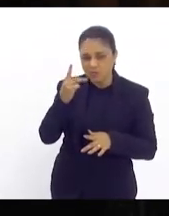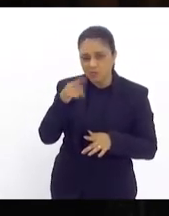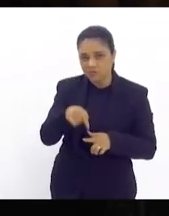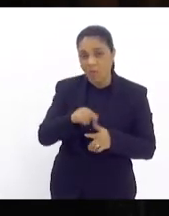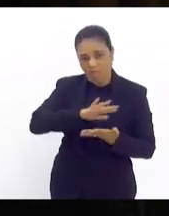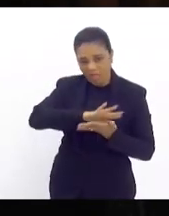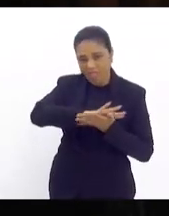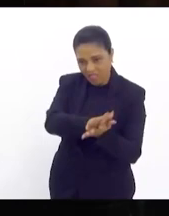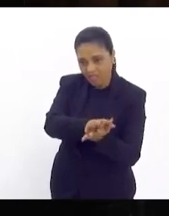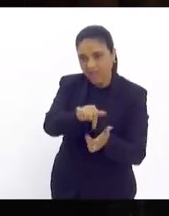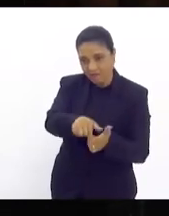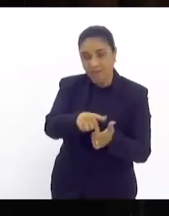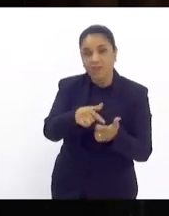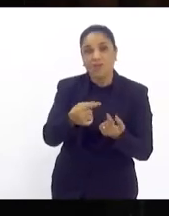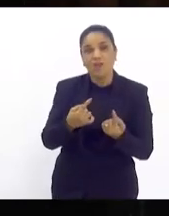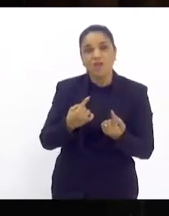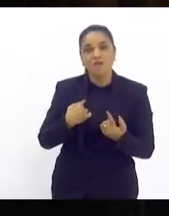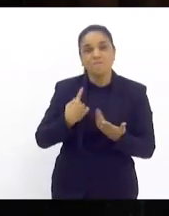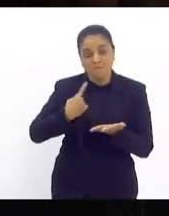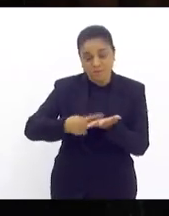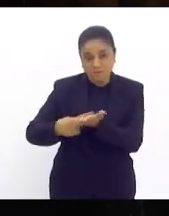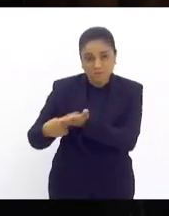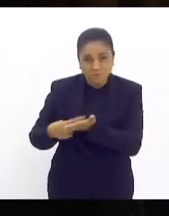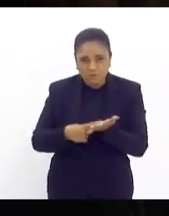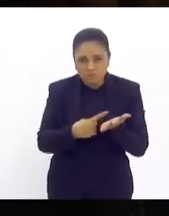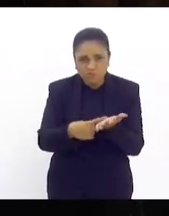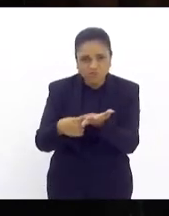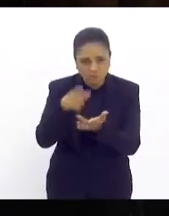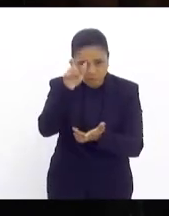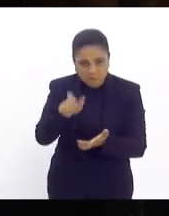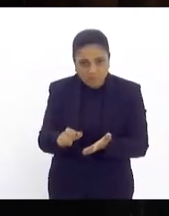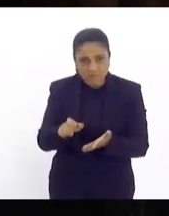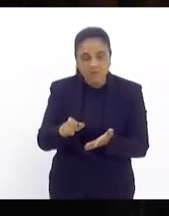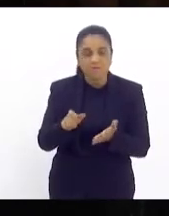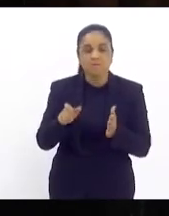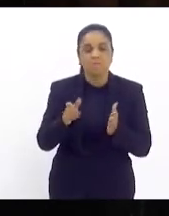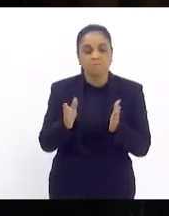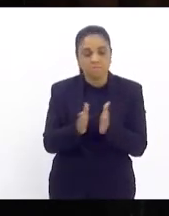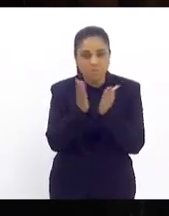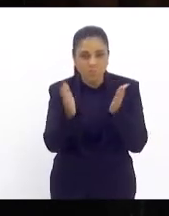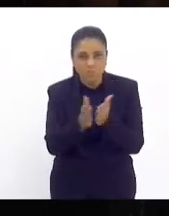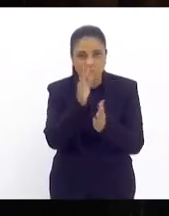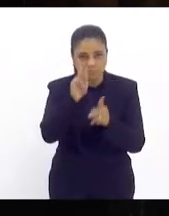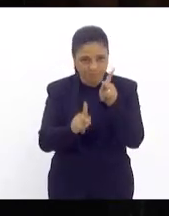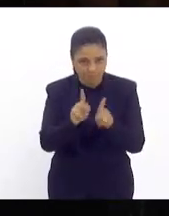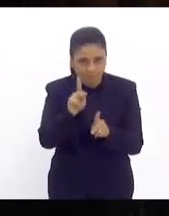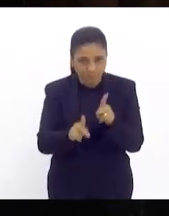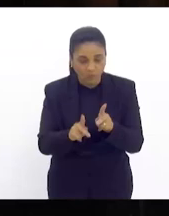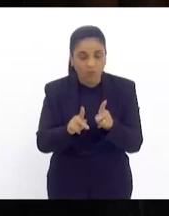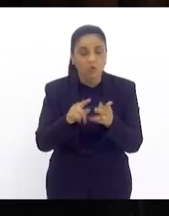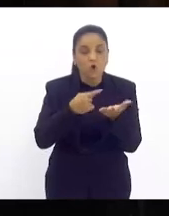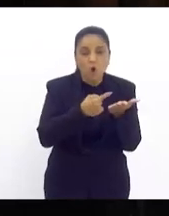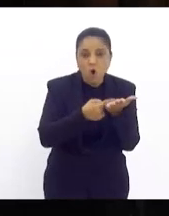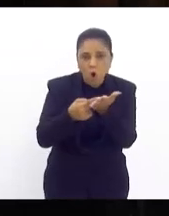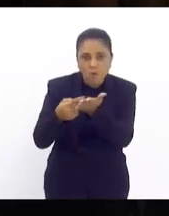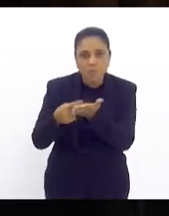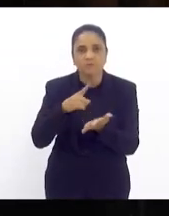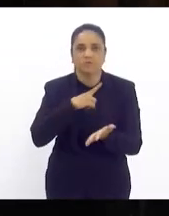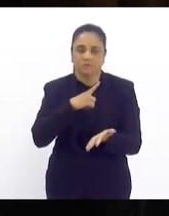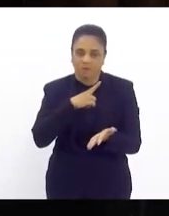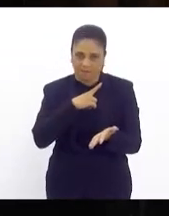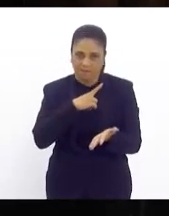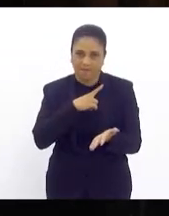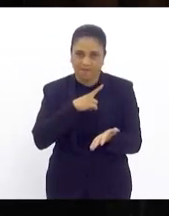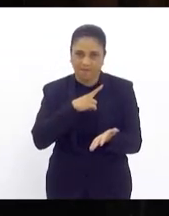para gente que tem compromisso com a população mais pobre que tem compromisso com a população que